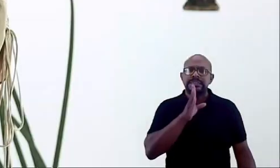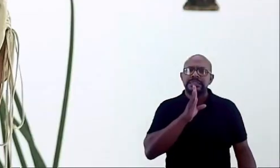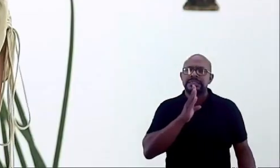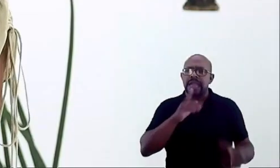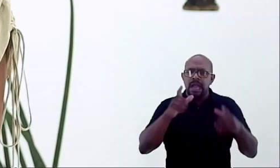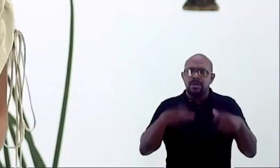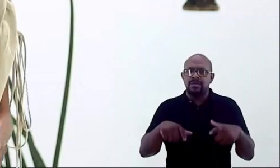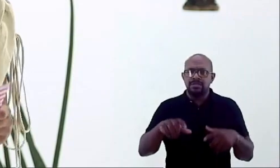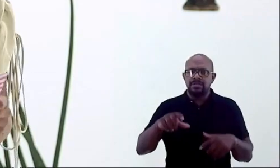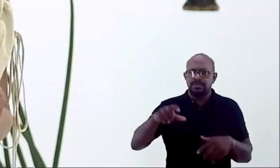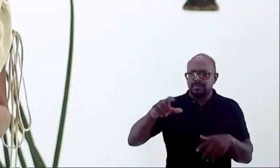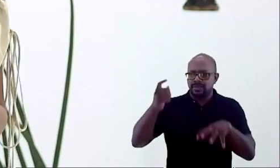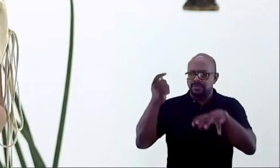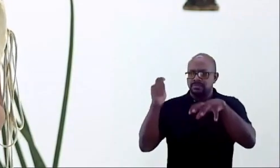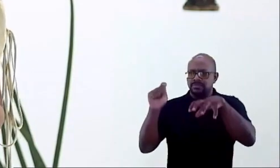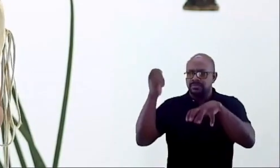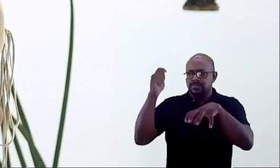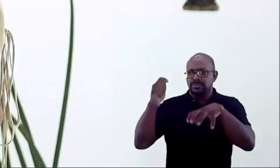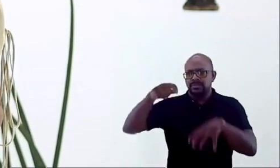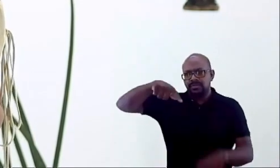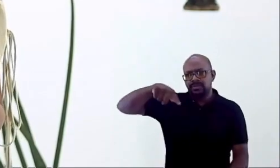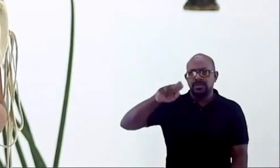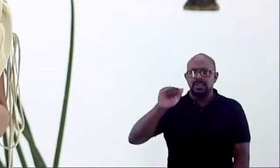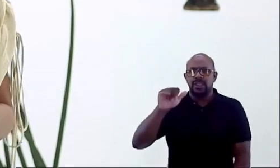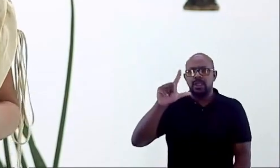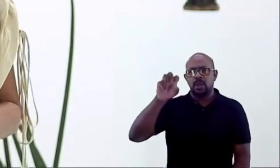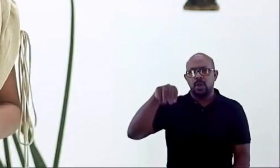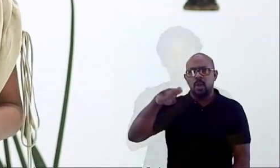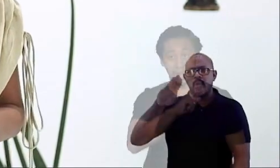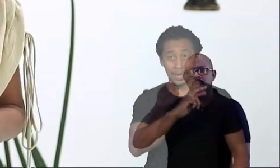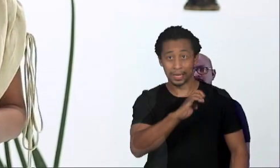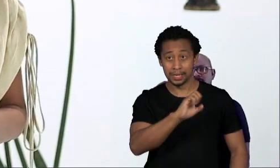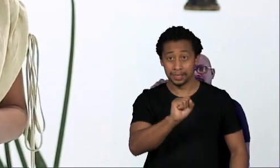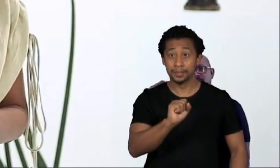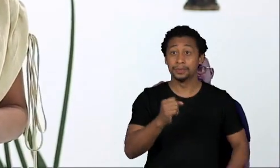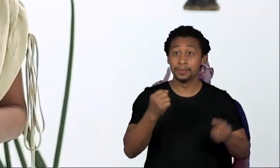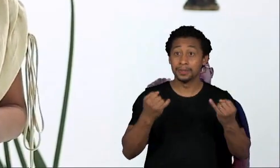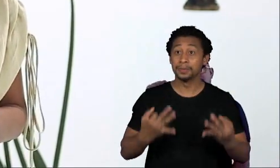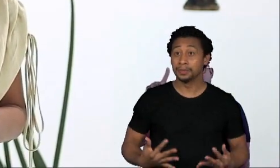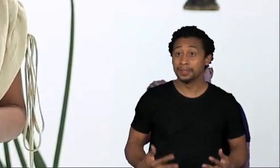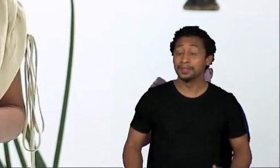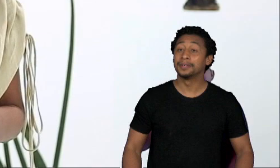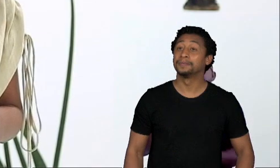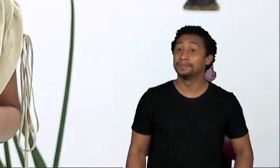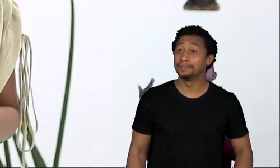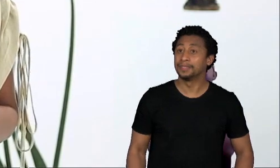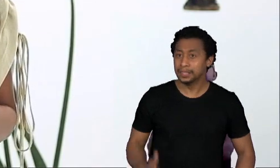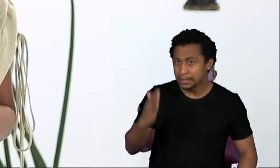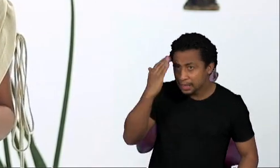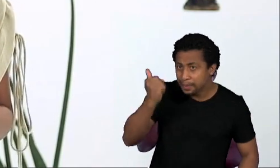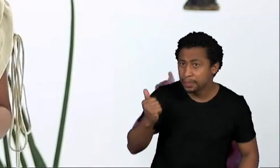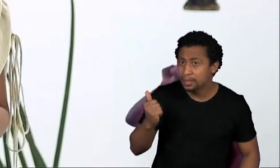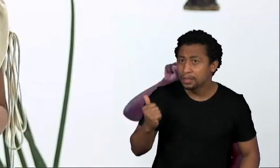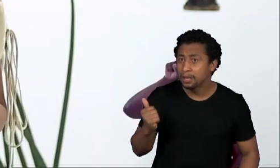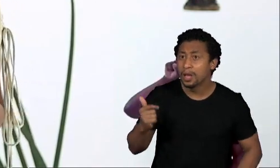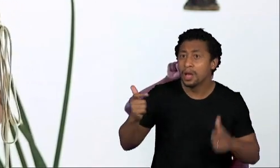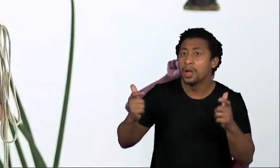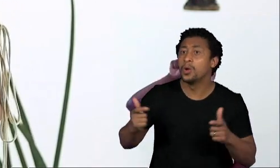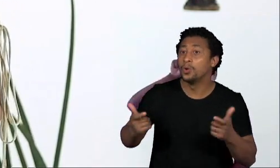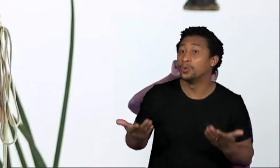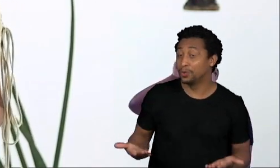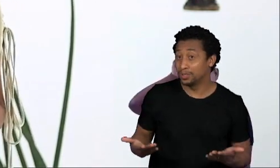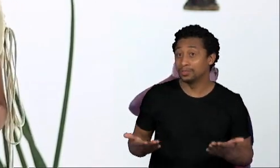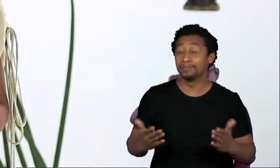Palmares? O que aconteceu com os passos depois da morte de Zumbi? Sabe? O que